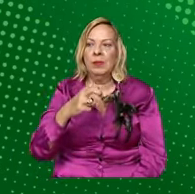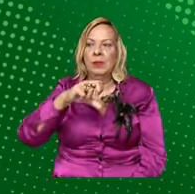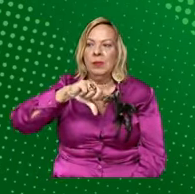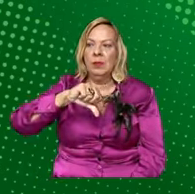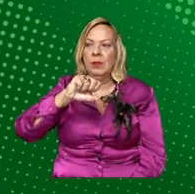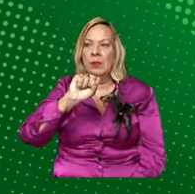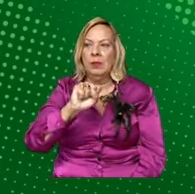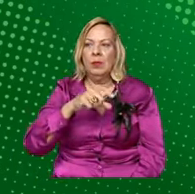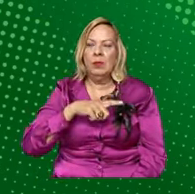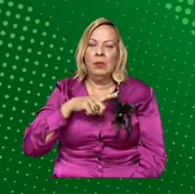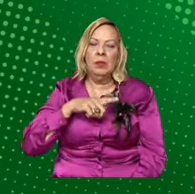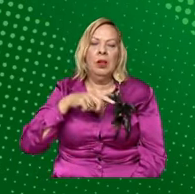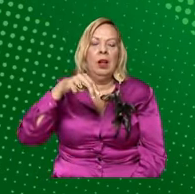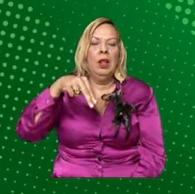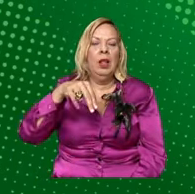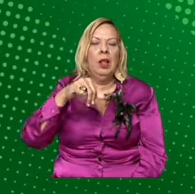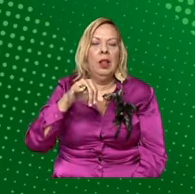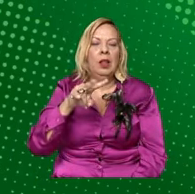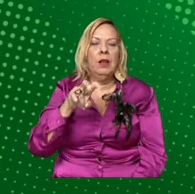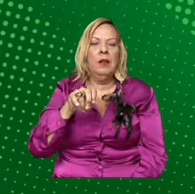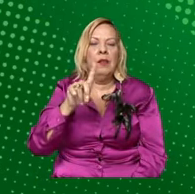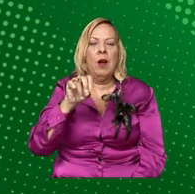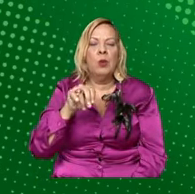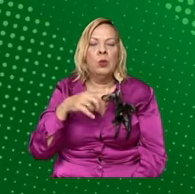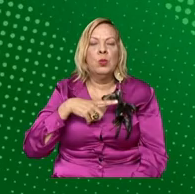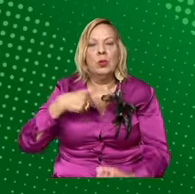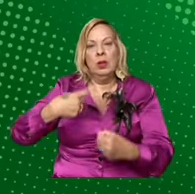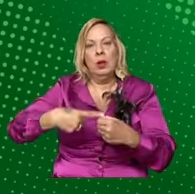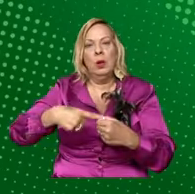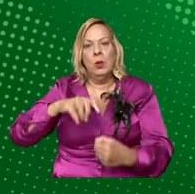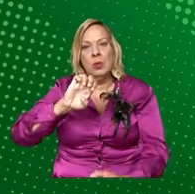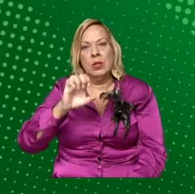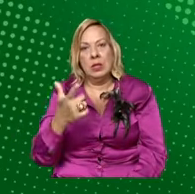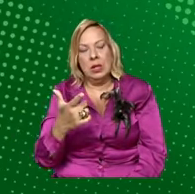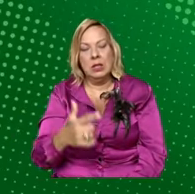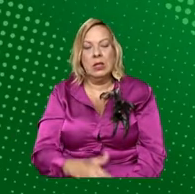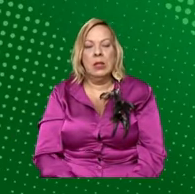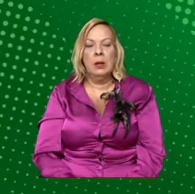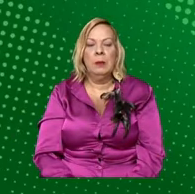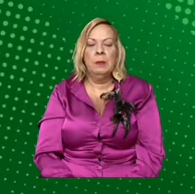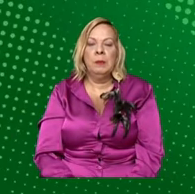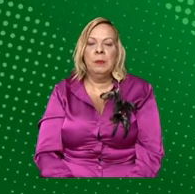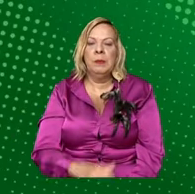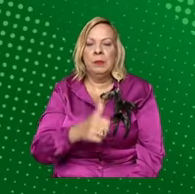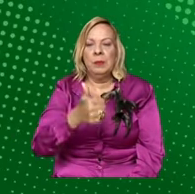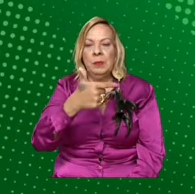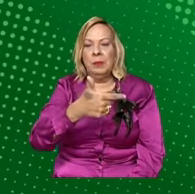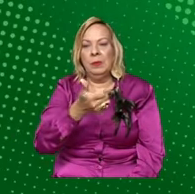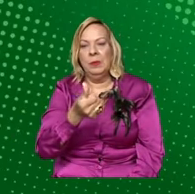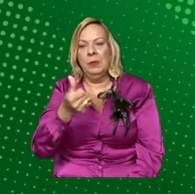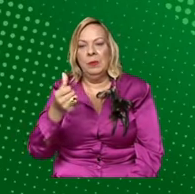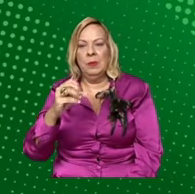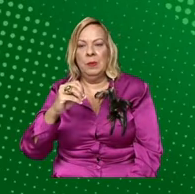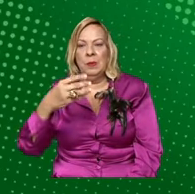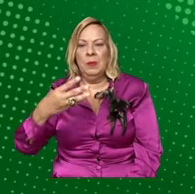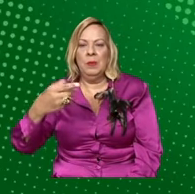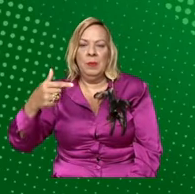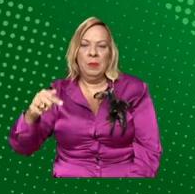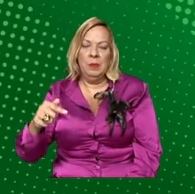00385-98, Neivaldo, lá em Instância. Parabéns! Olha aí, gente.